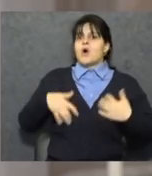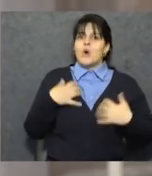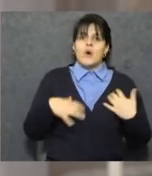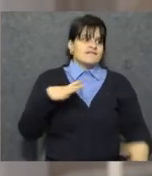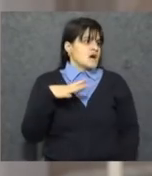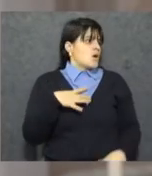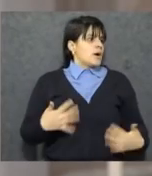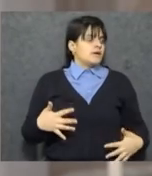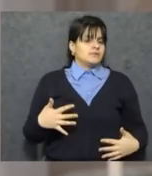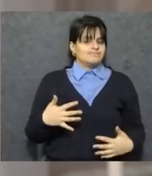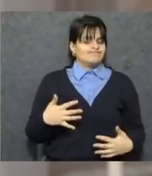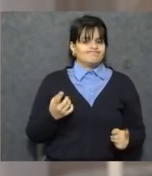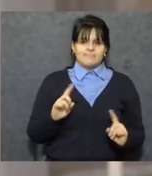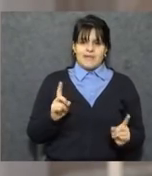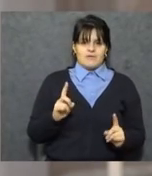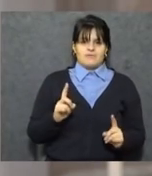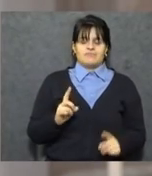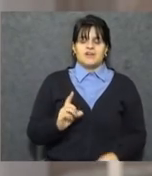Confiou.